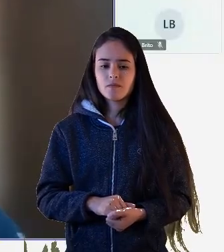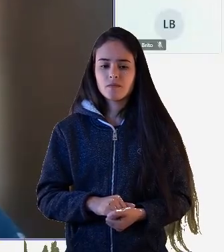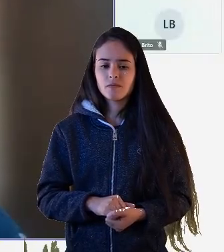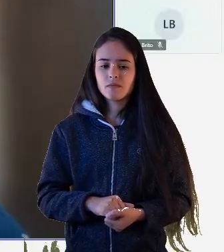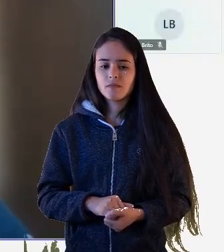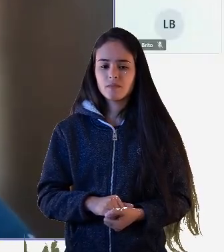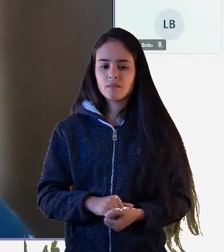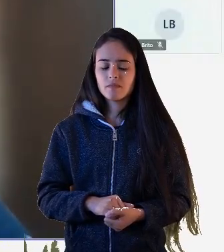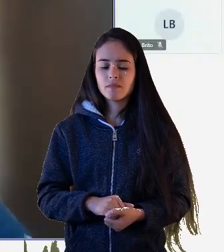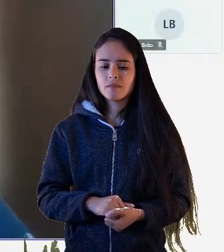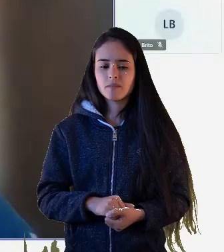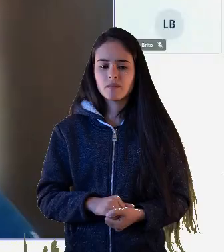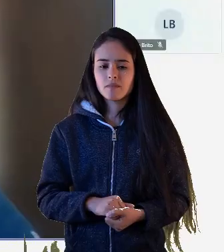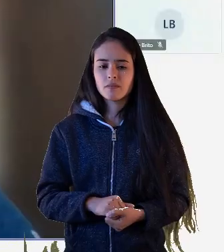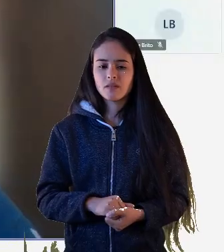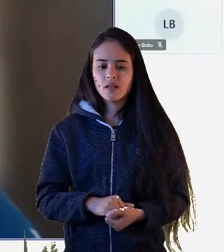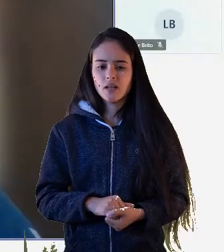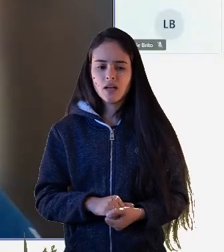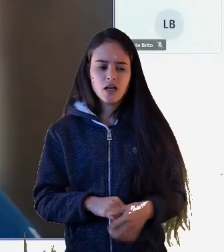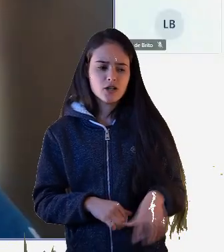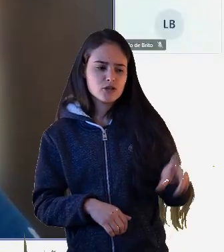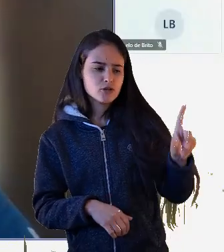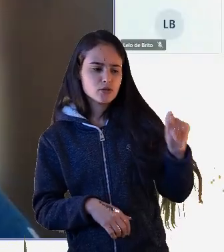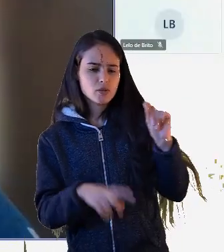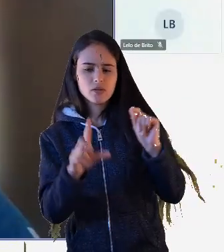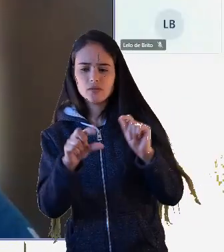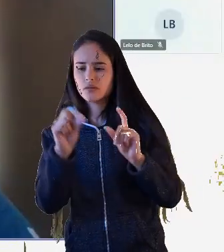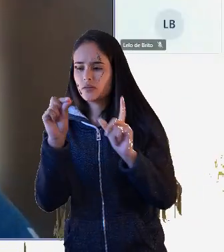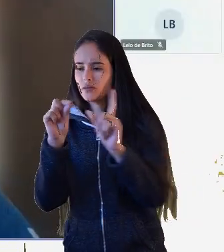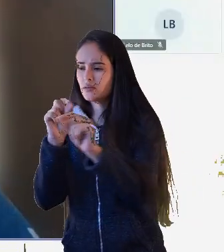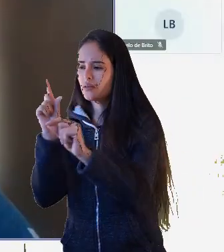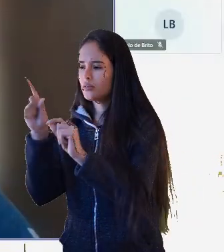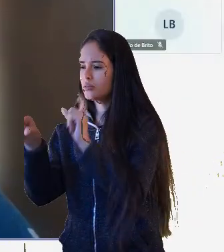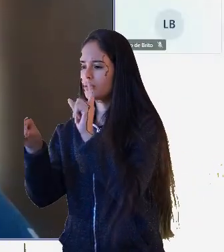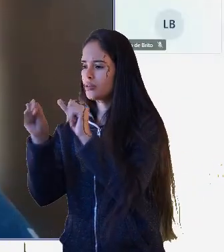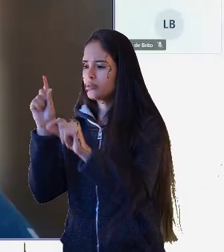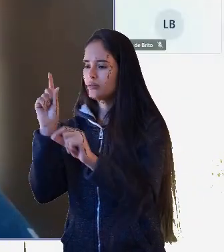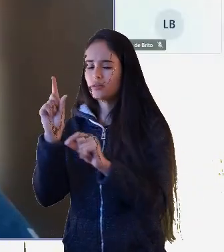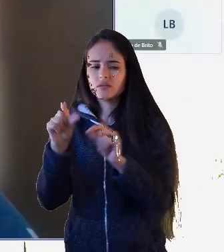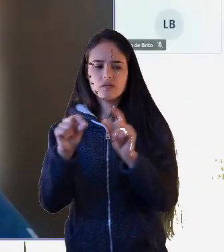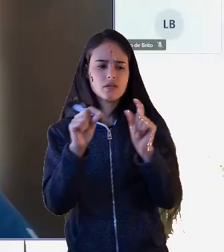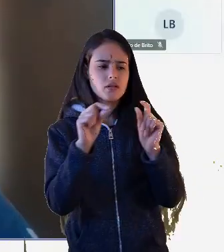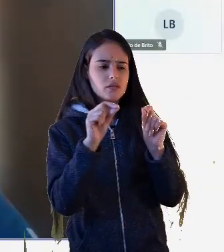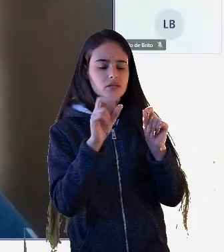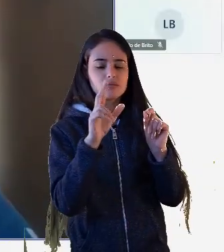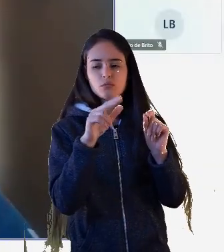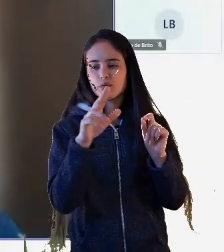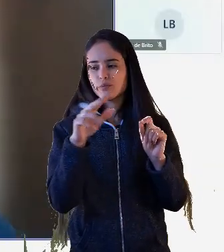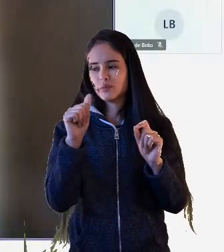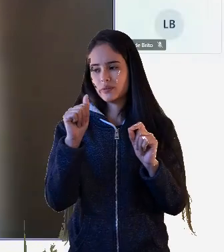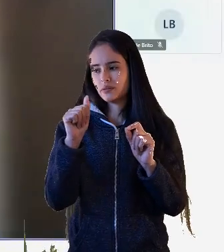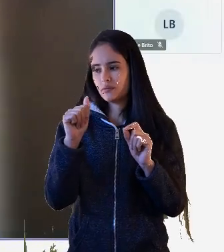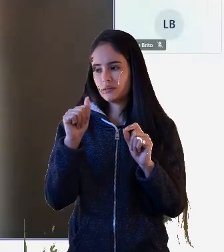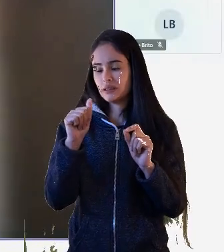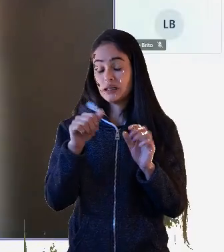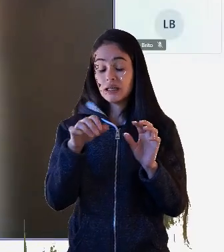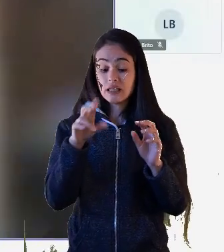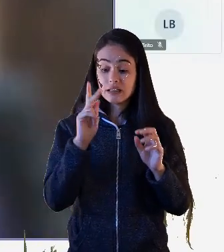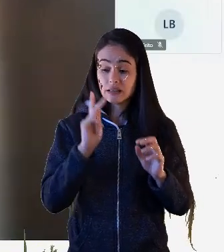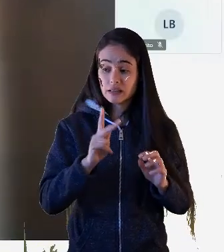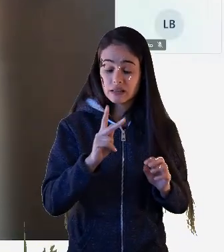né? Infelizmente ou felizmente. Bom, vamos continuar aqui. Se alguém tiver alguma coisa para falar.